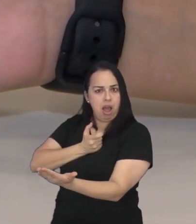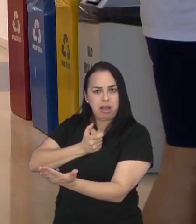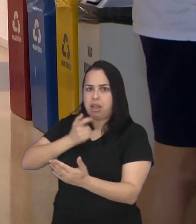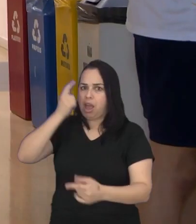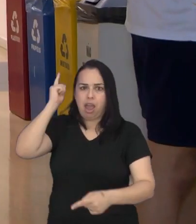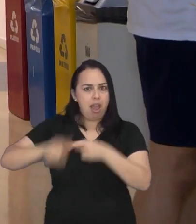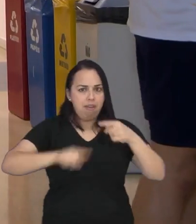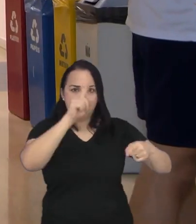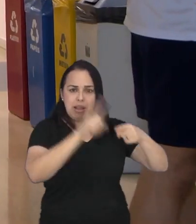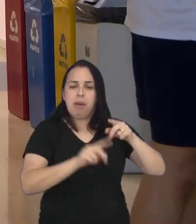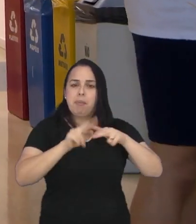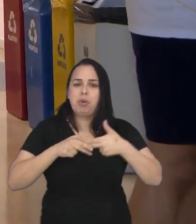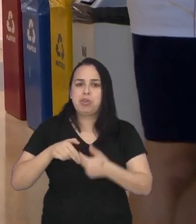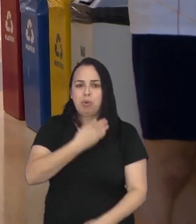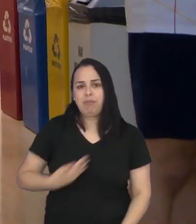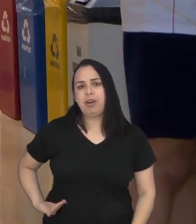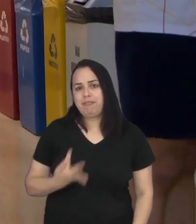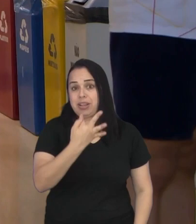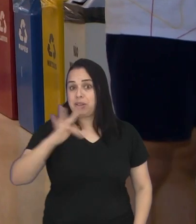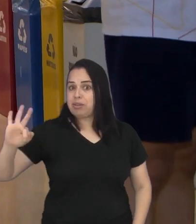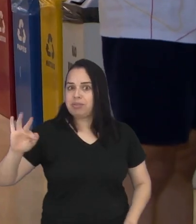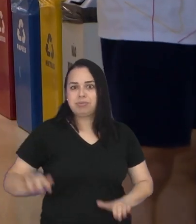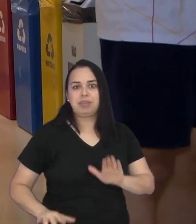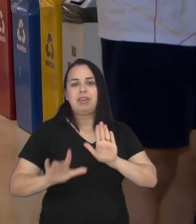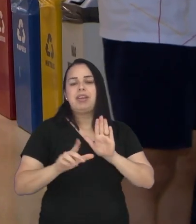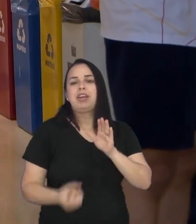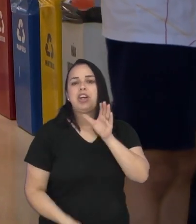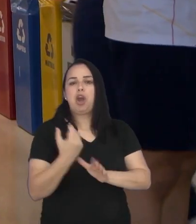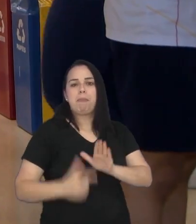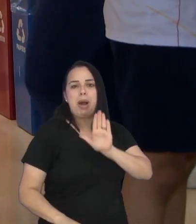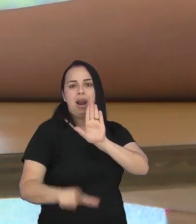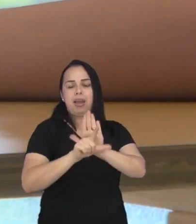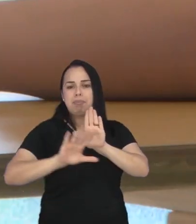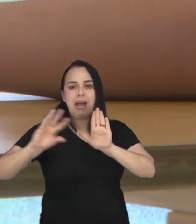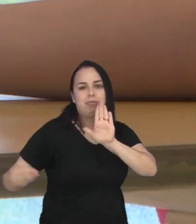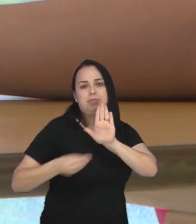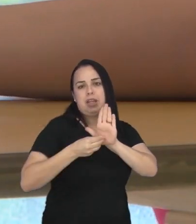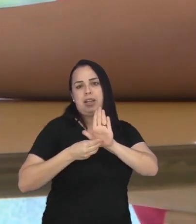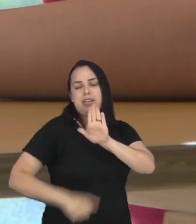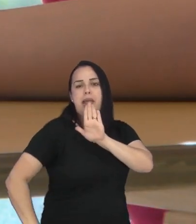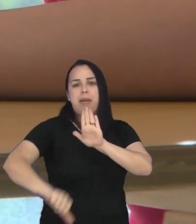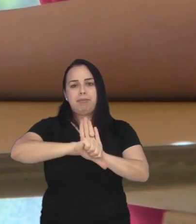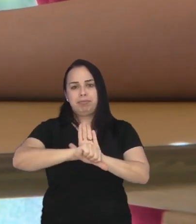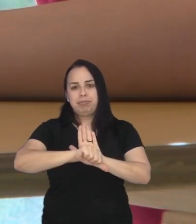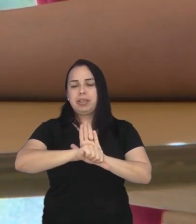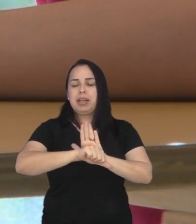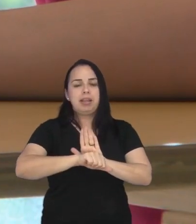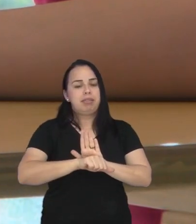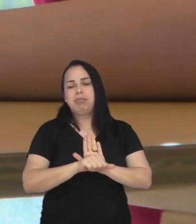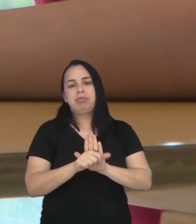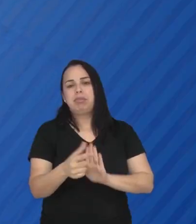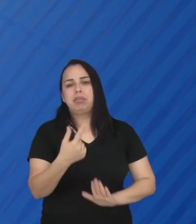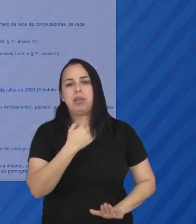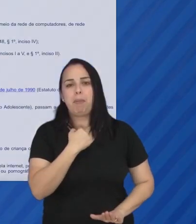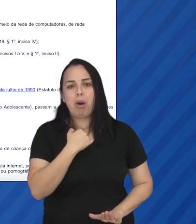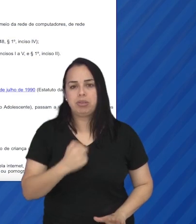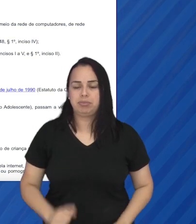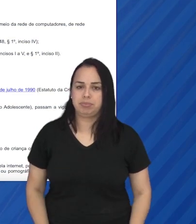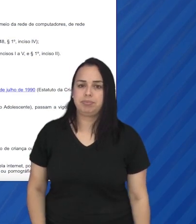nova temporada da Campanha da Fraternidade. A cada ano, um tema diferente é trabalhado a partir de ações